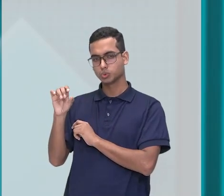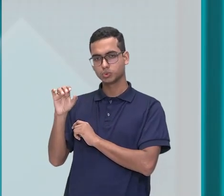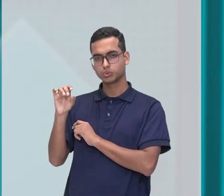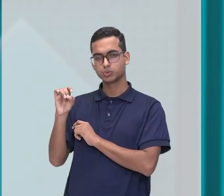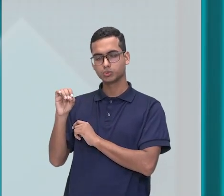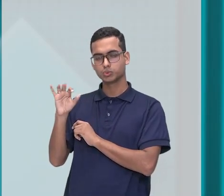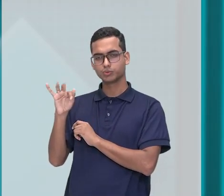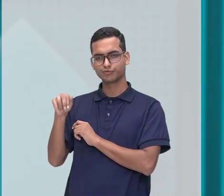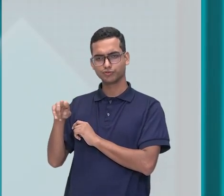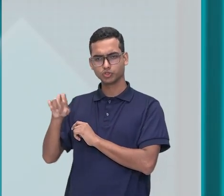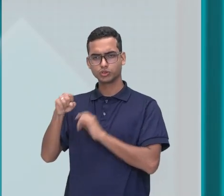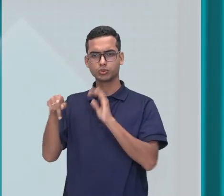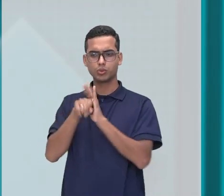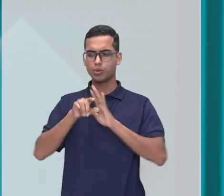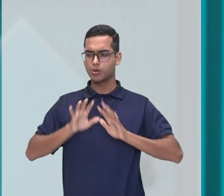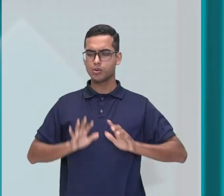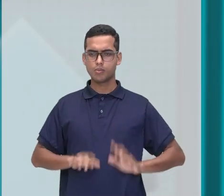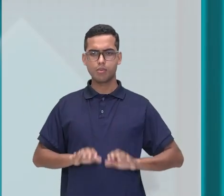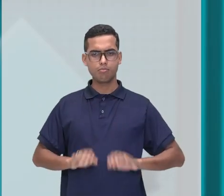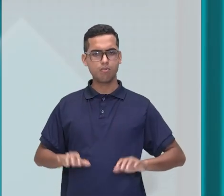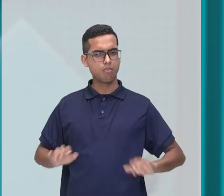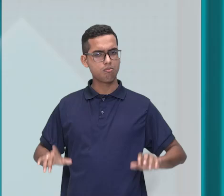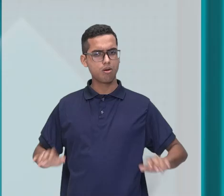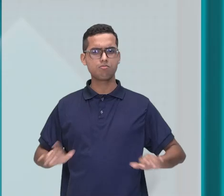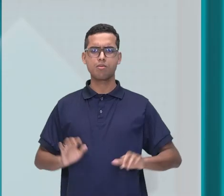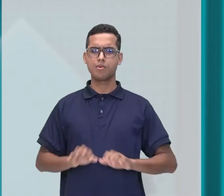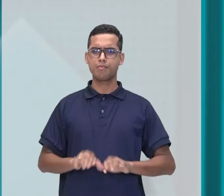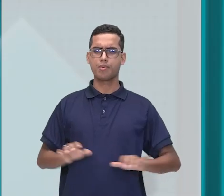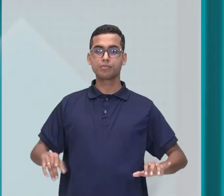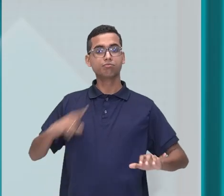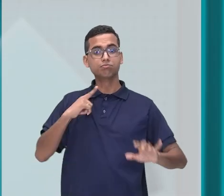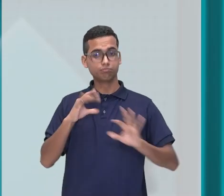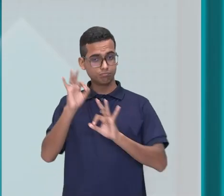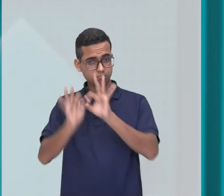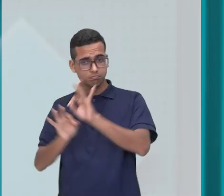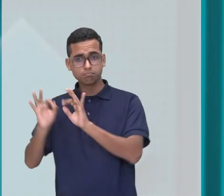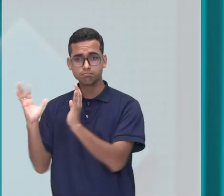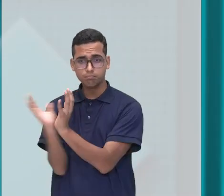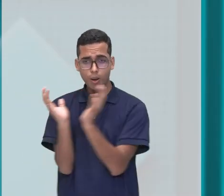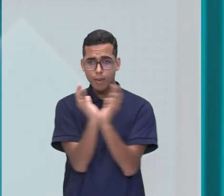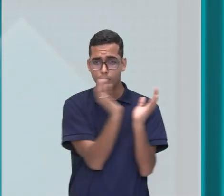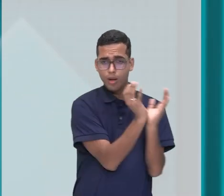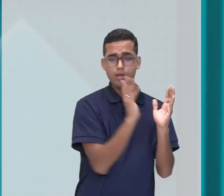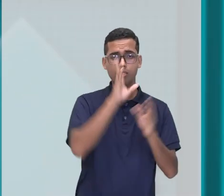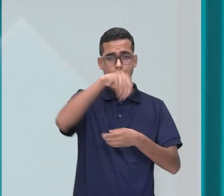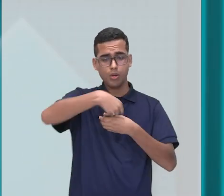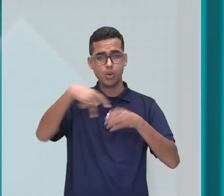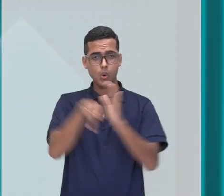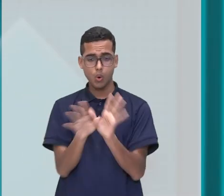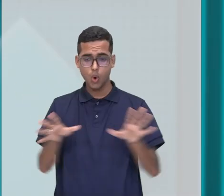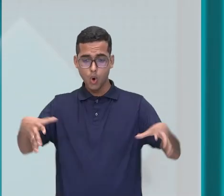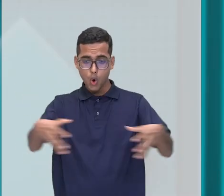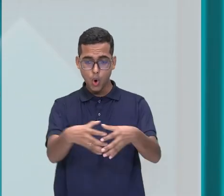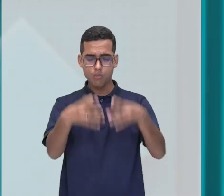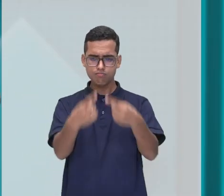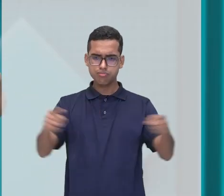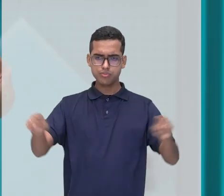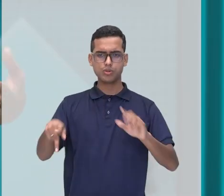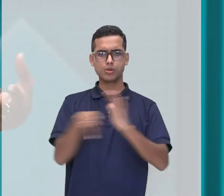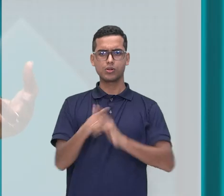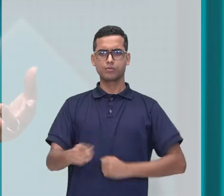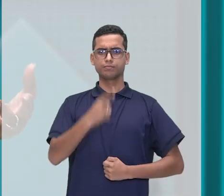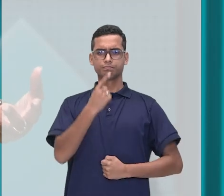corda. Então, existe toda uma organização de uma orquestra sinfônica para